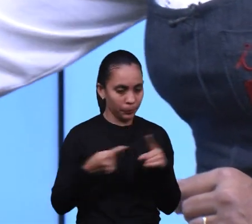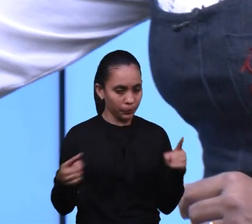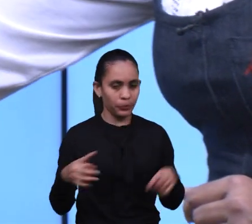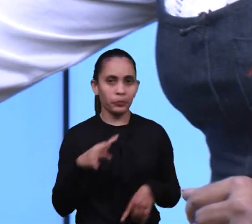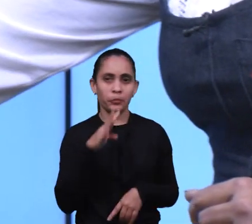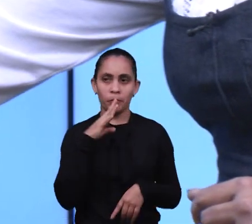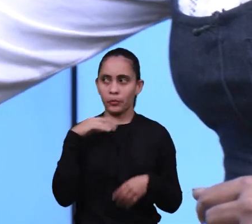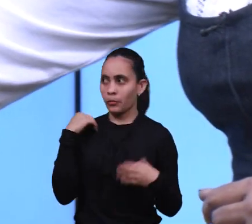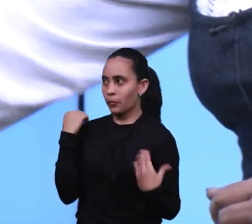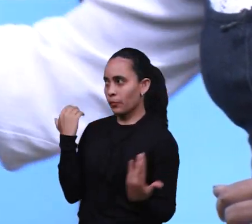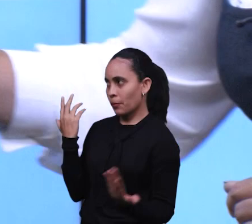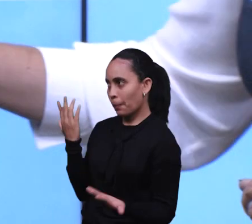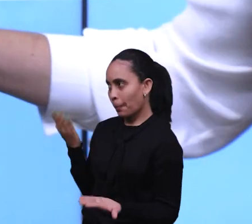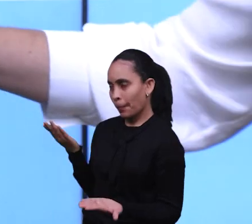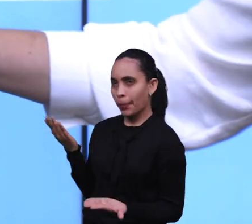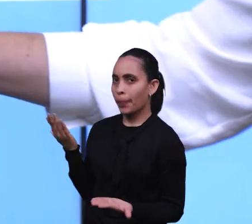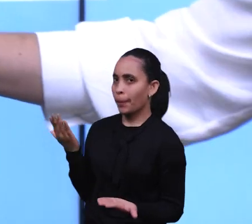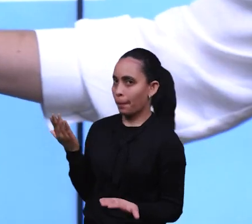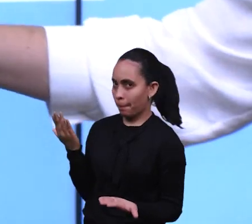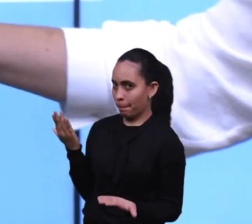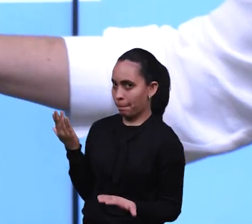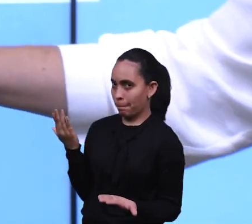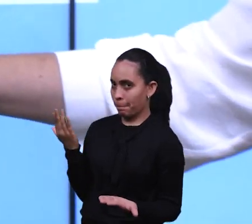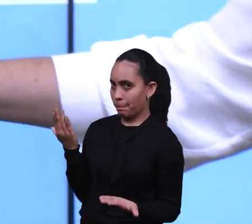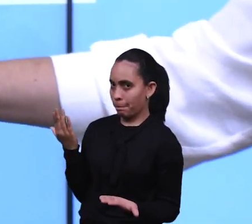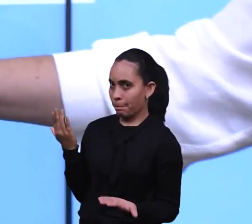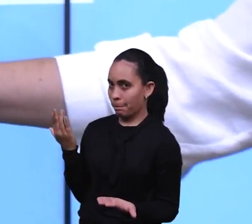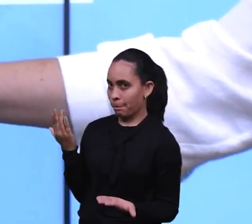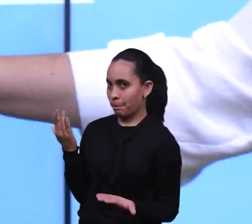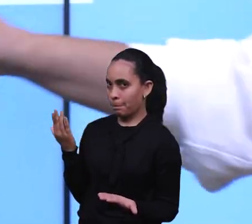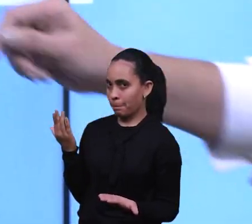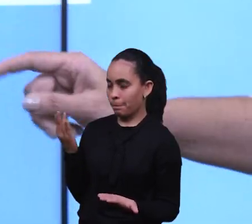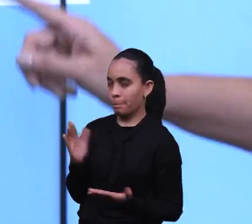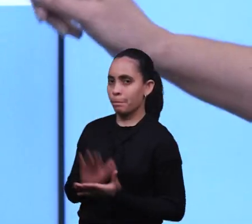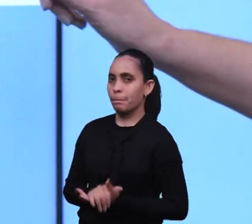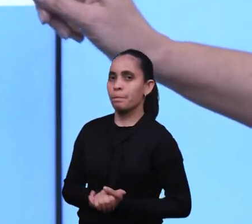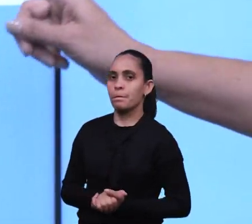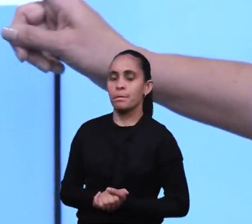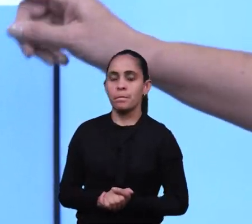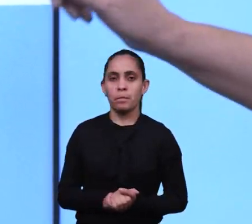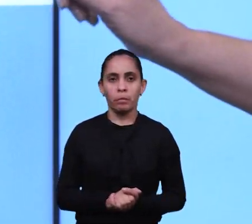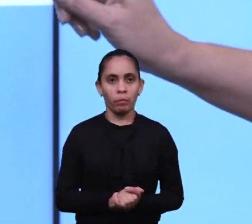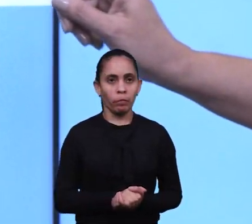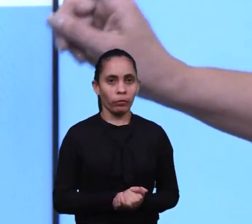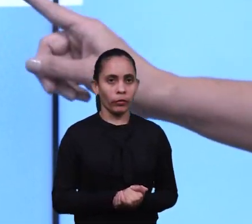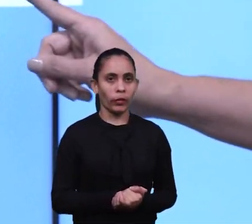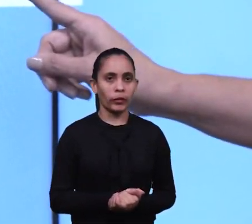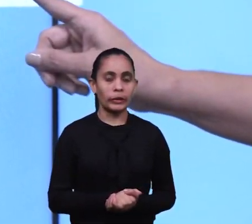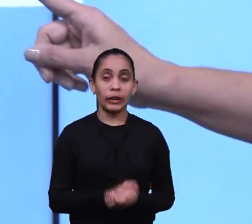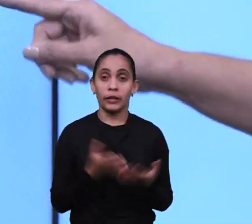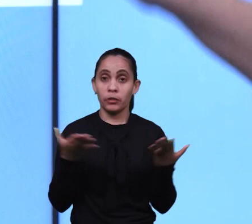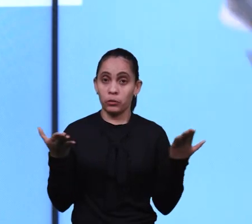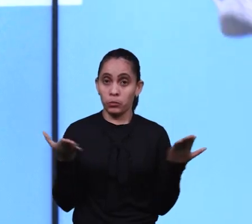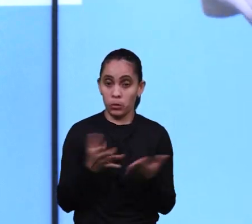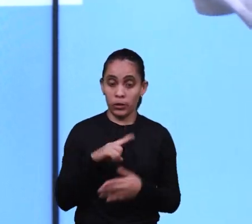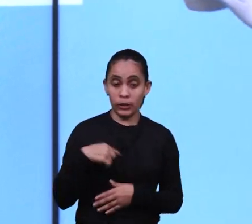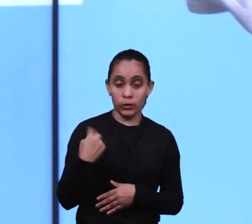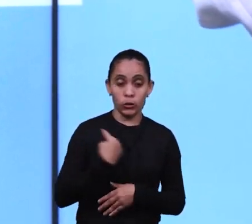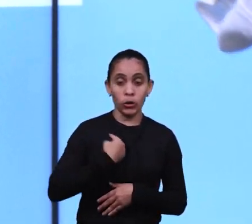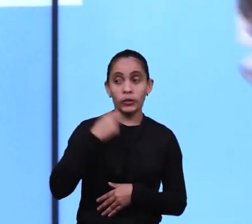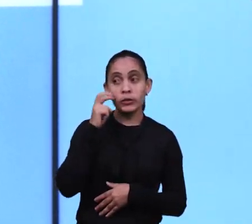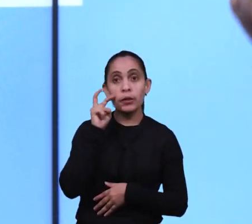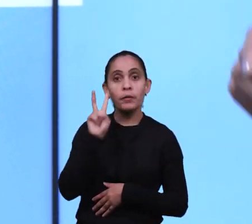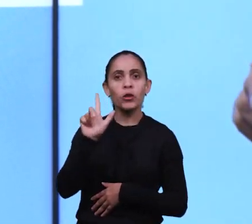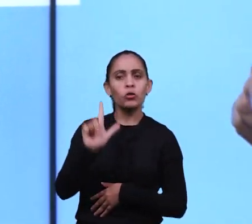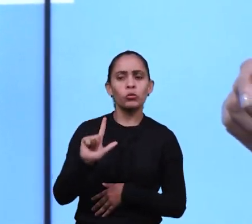C, Dó maior, G, Sol maior, D, Ré maior. Agora